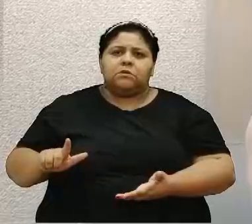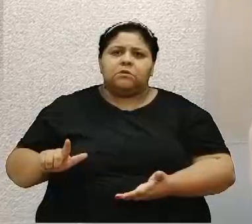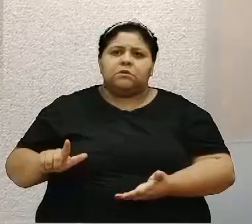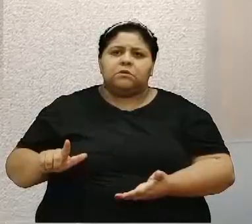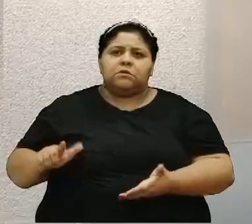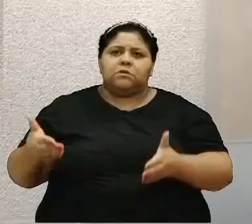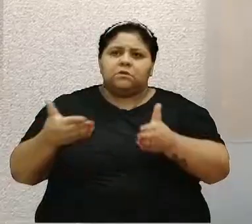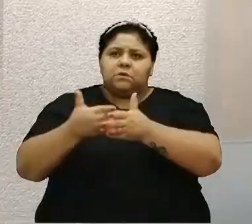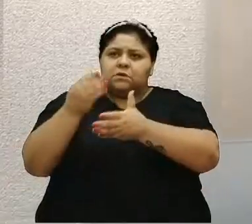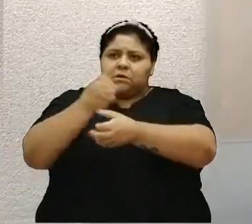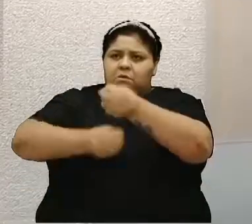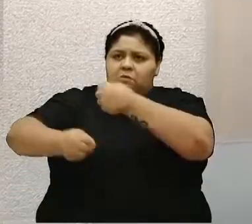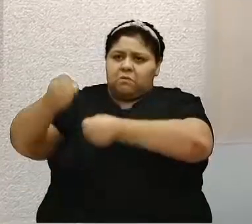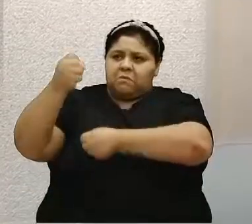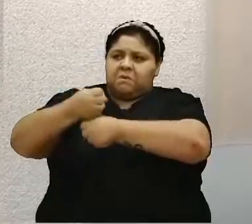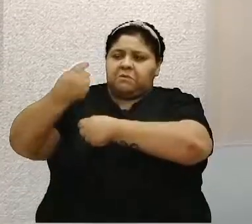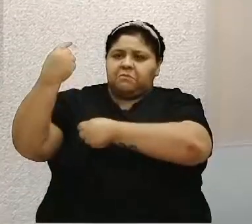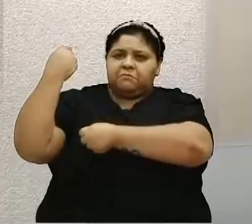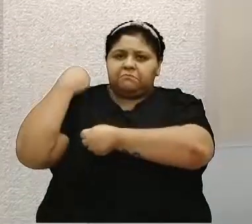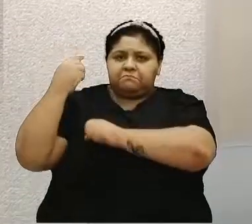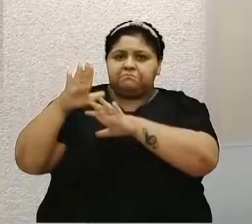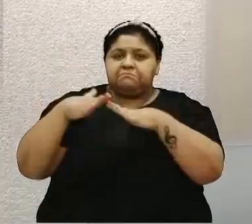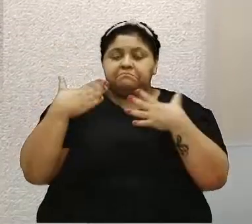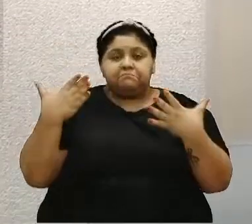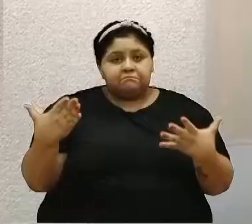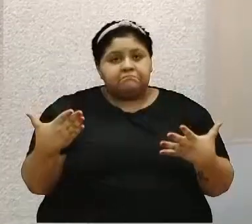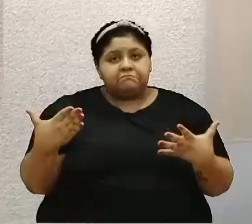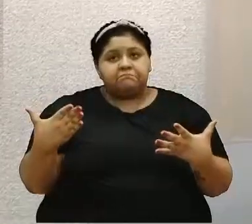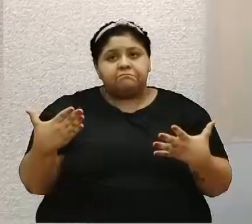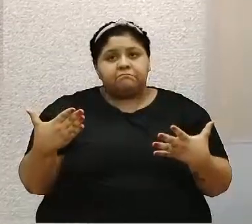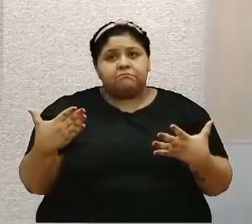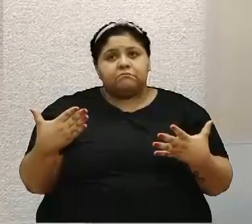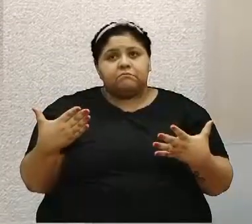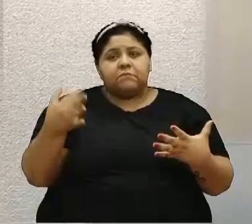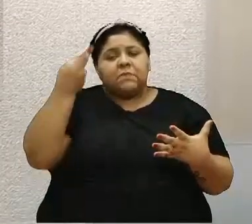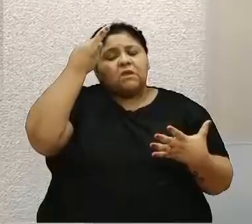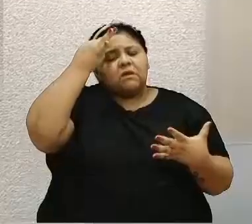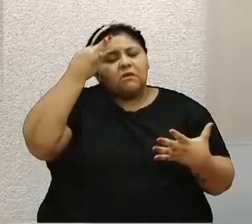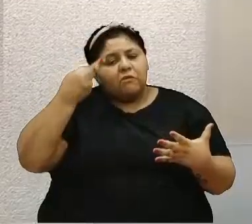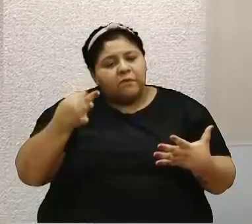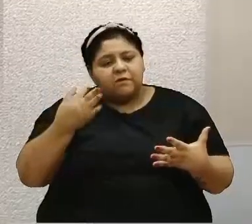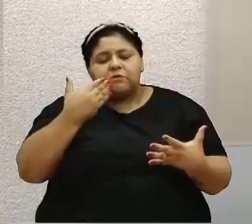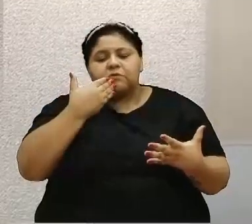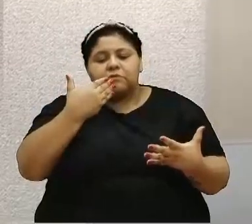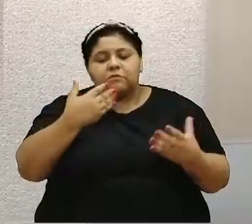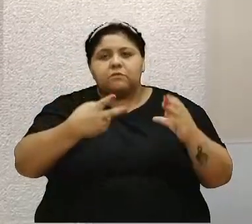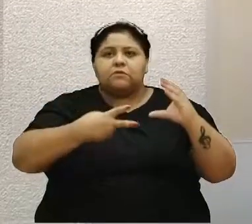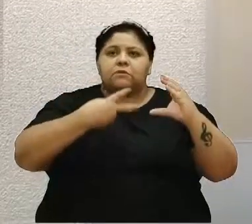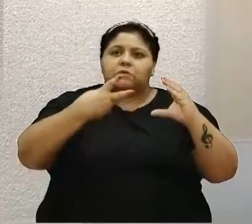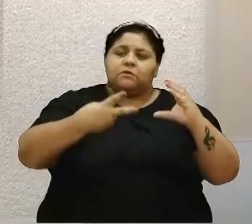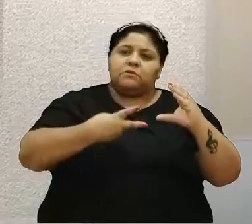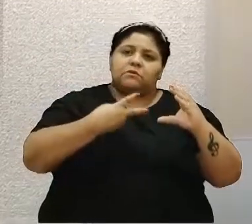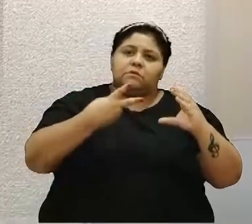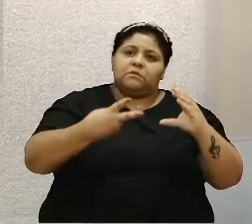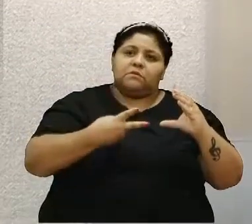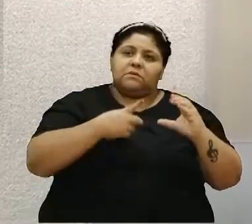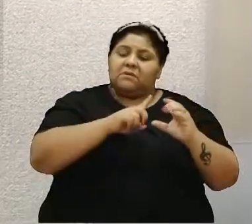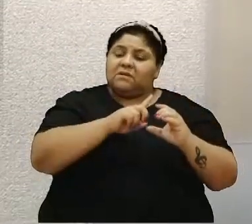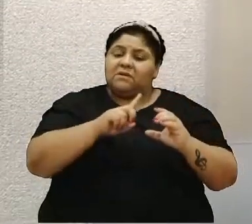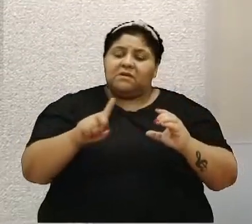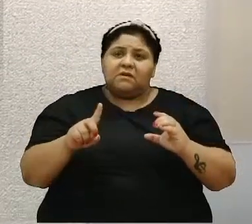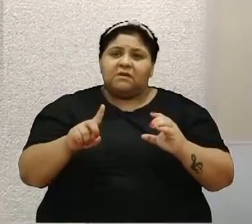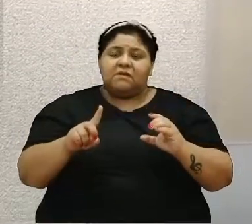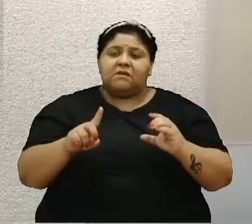até o ano passado. Então, compreensão eu peço à Câmara do ponto de vista de não se negar